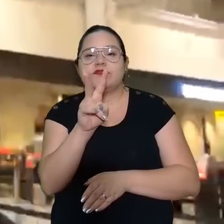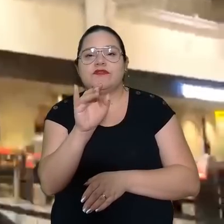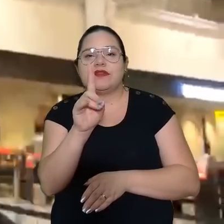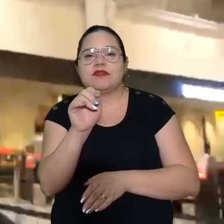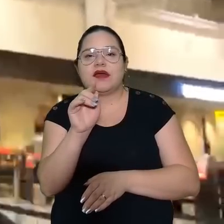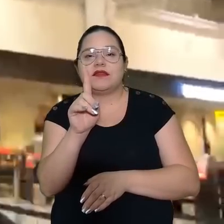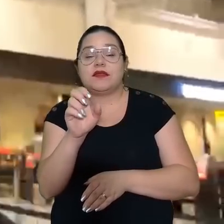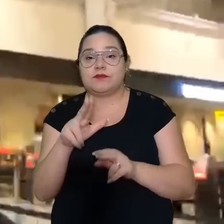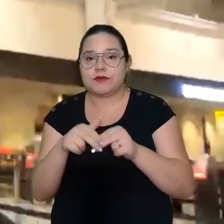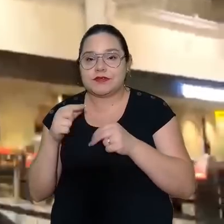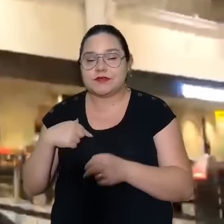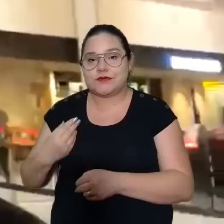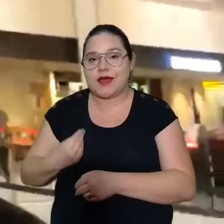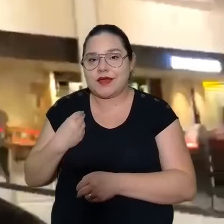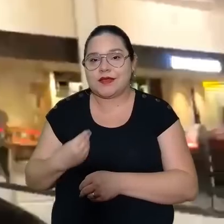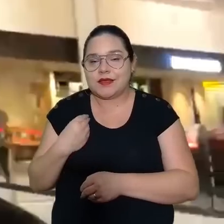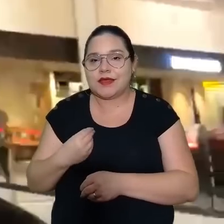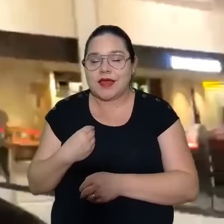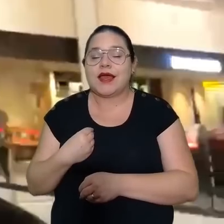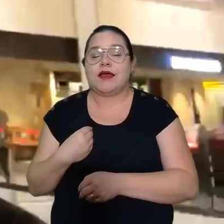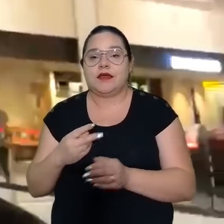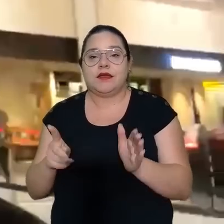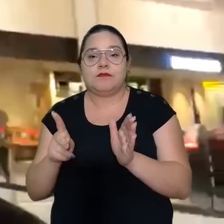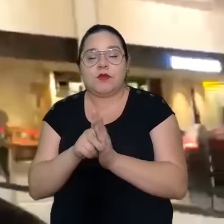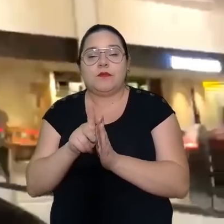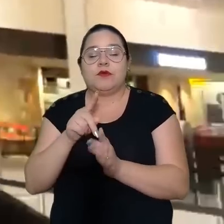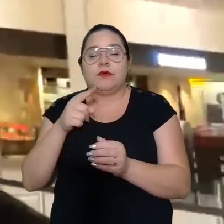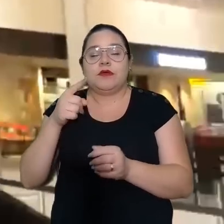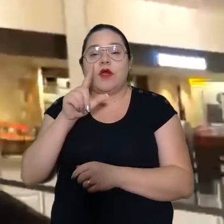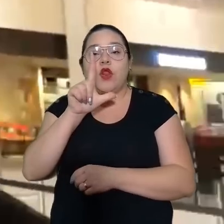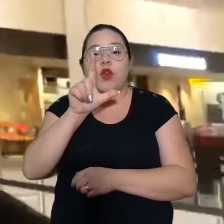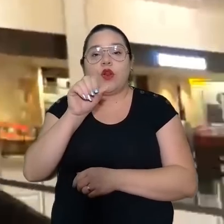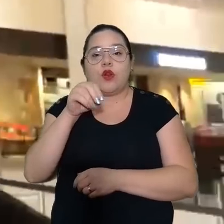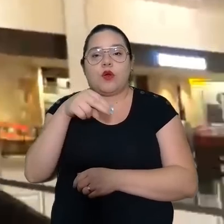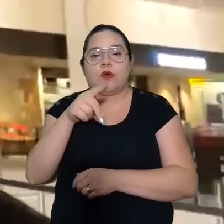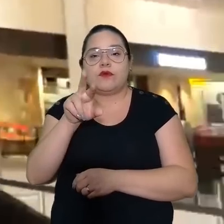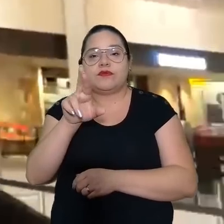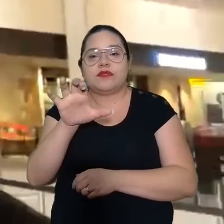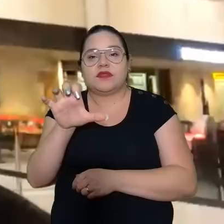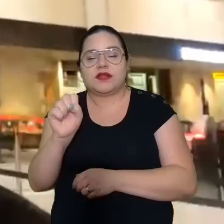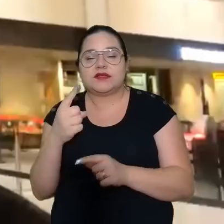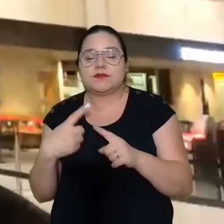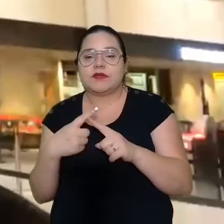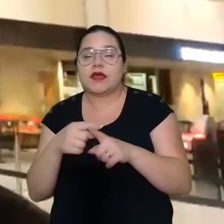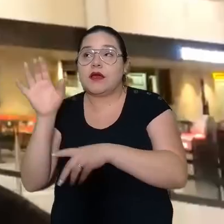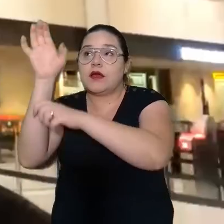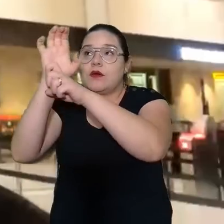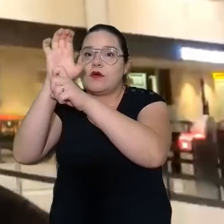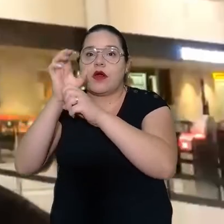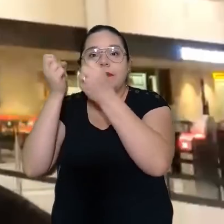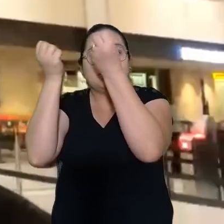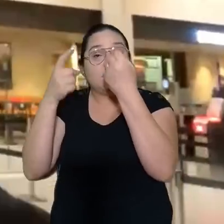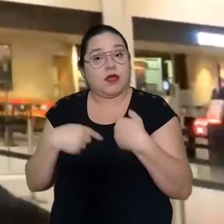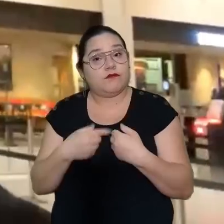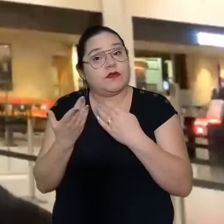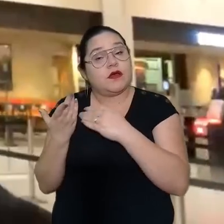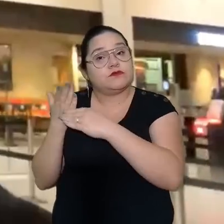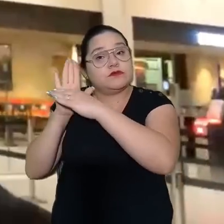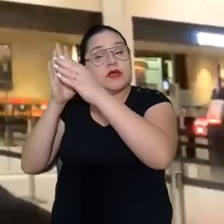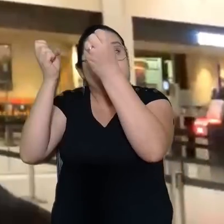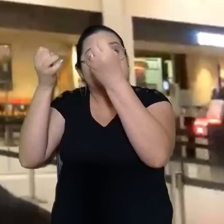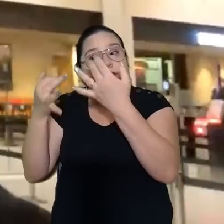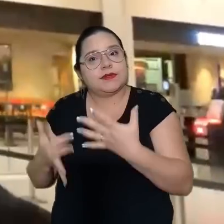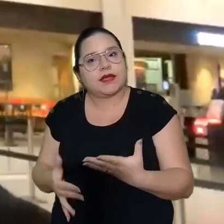uma contribuição para esse debate internacional aí com os interlocutores da Europa, que não entendem, muitas vezes não conhecem o que se faz no